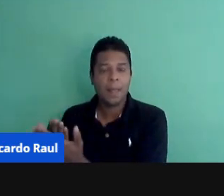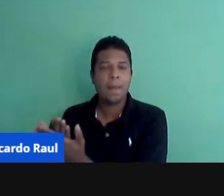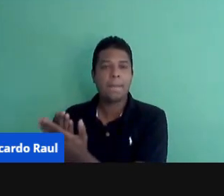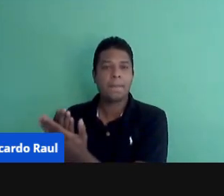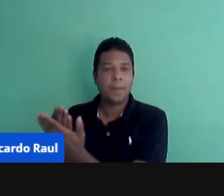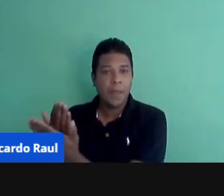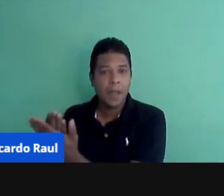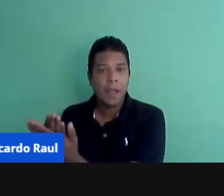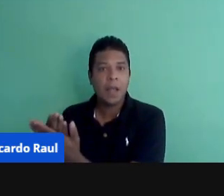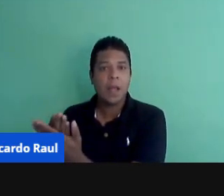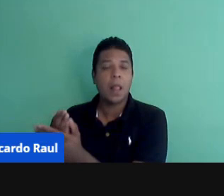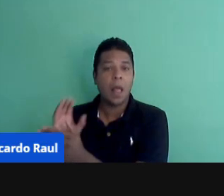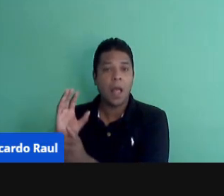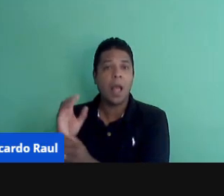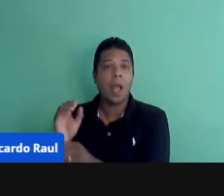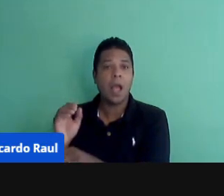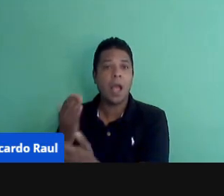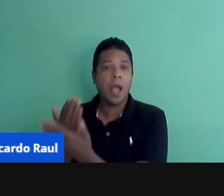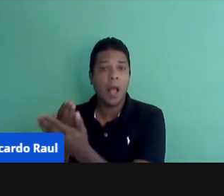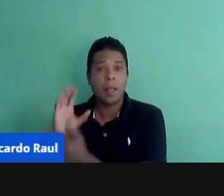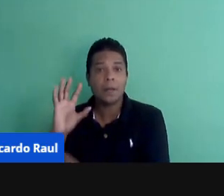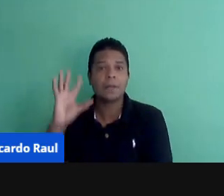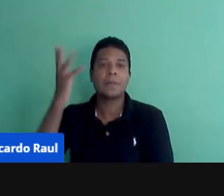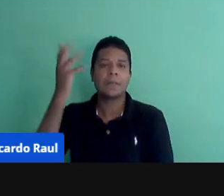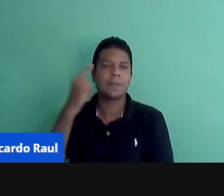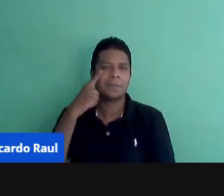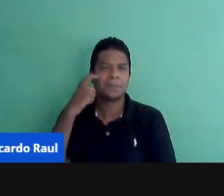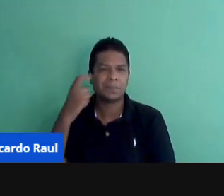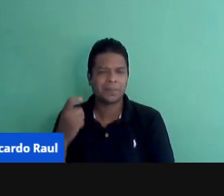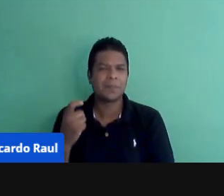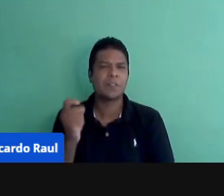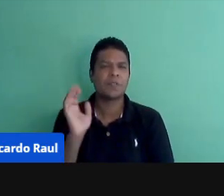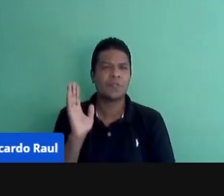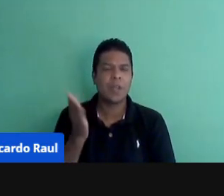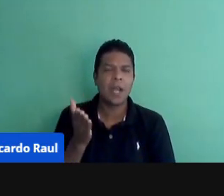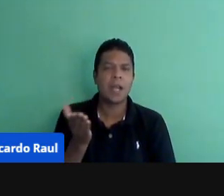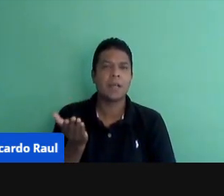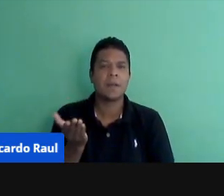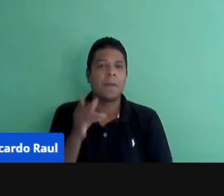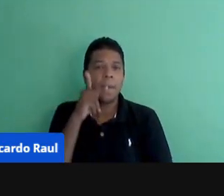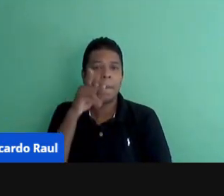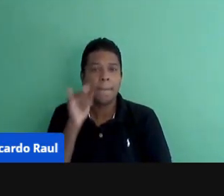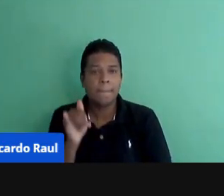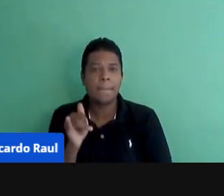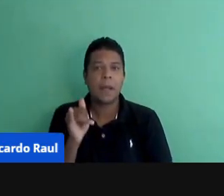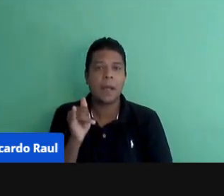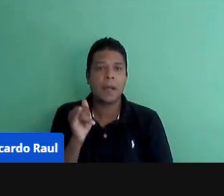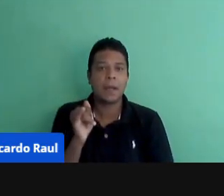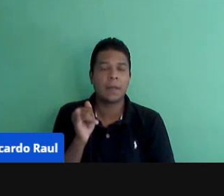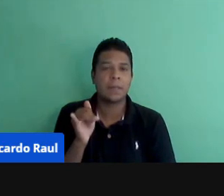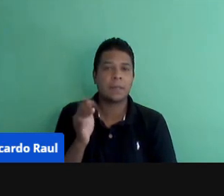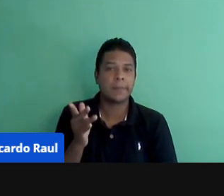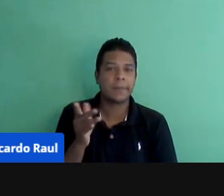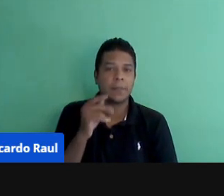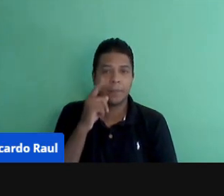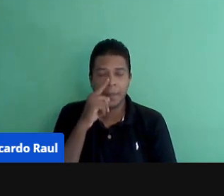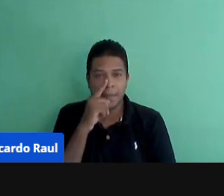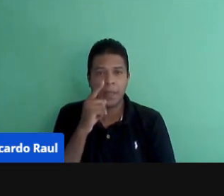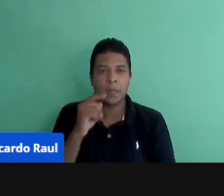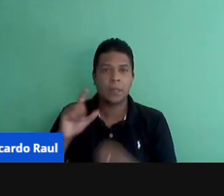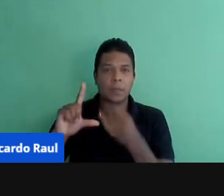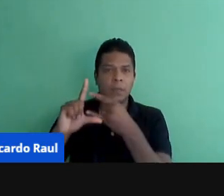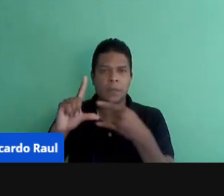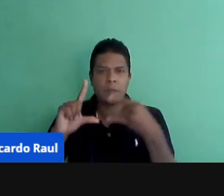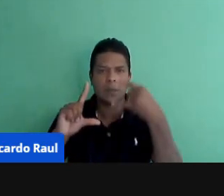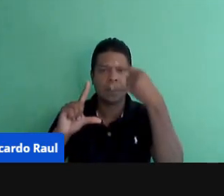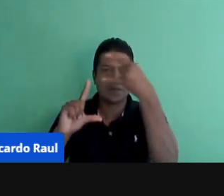aula aconteceu. É bem interessante, porque eu já tive, por exemplo, pais passando durante as aulas no Google Meet falando, olha, ele